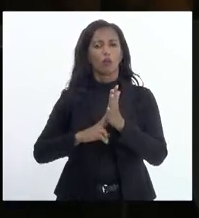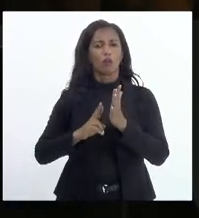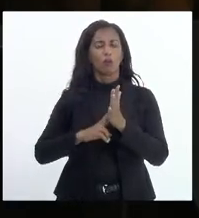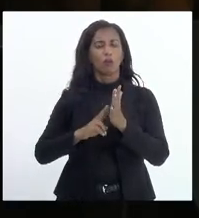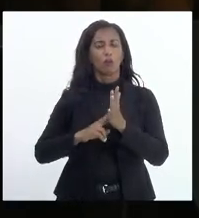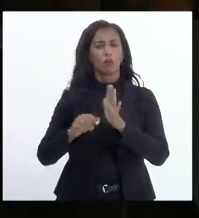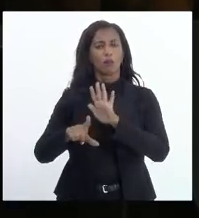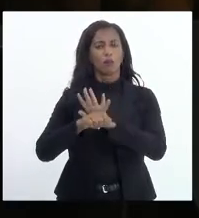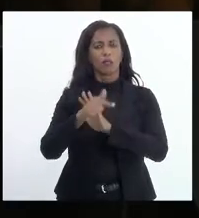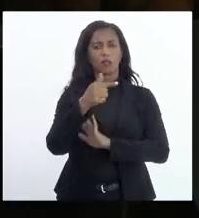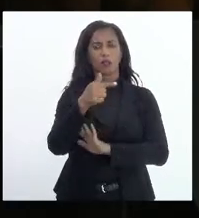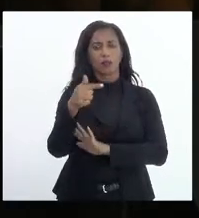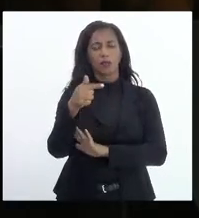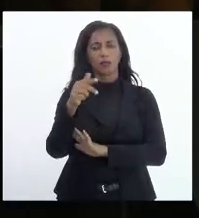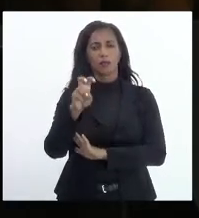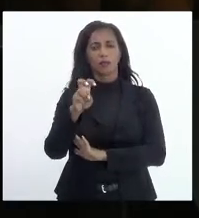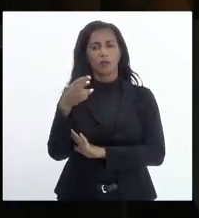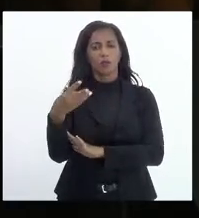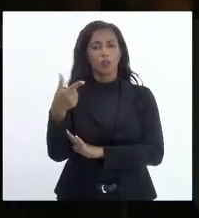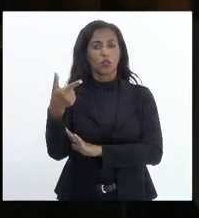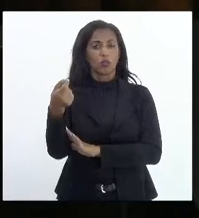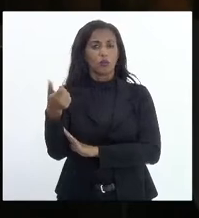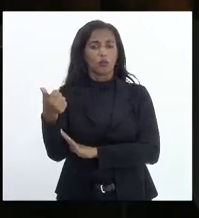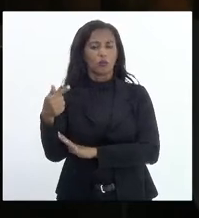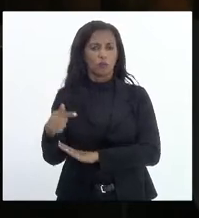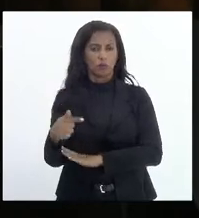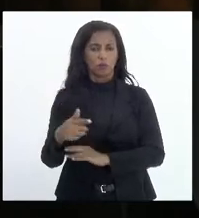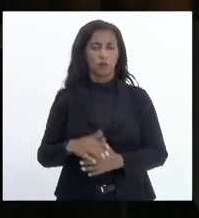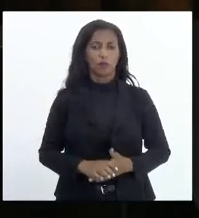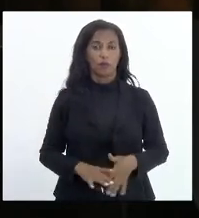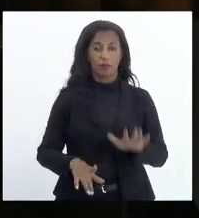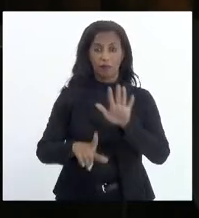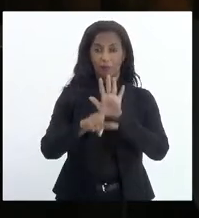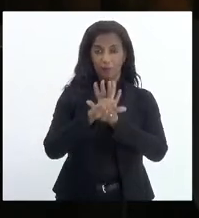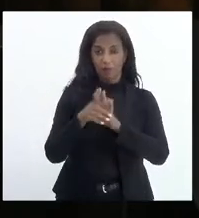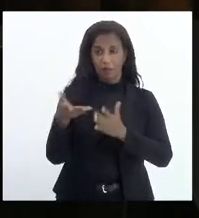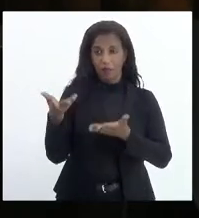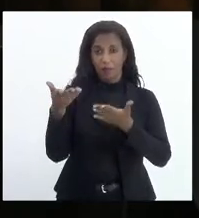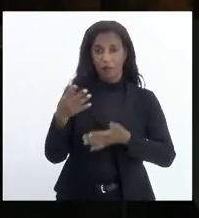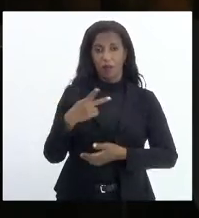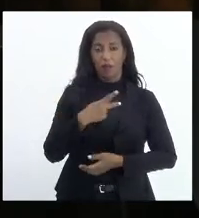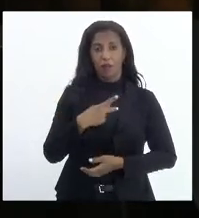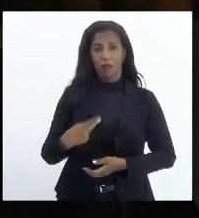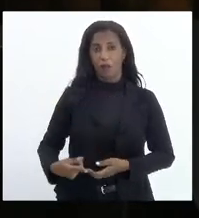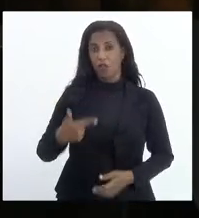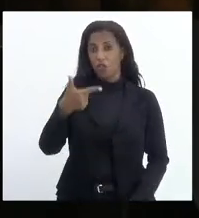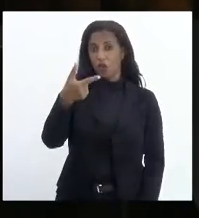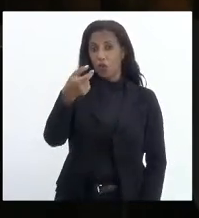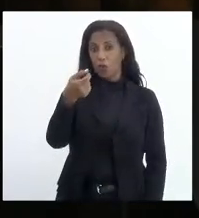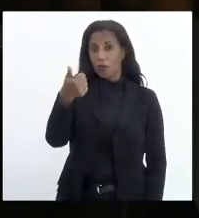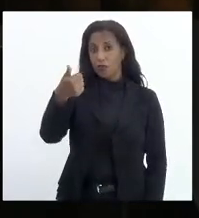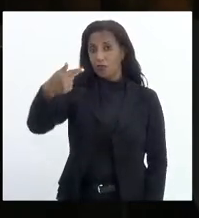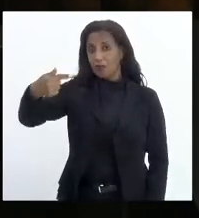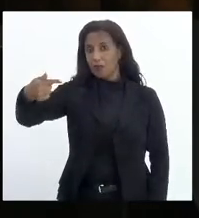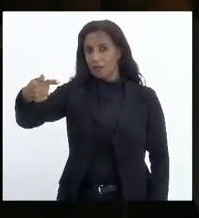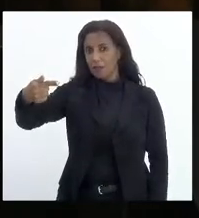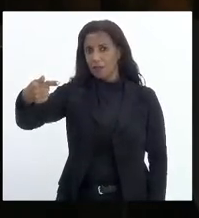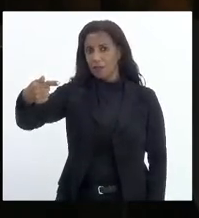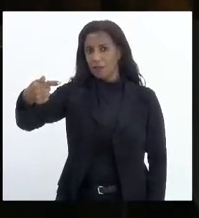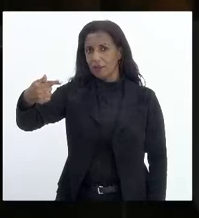da lei 7753 de 17 a lei do senhor é presidente é de 17